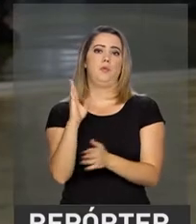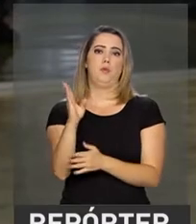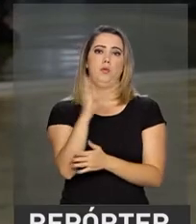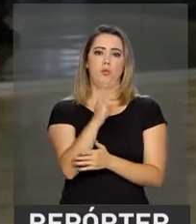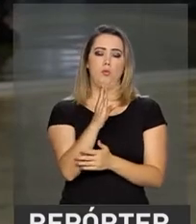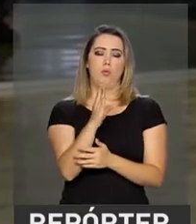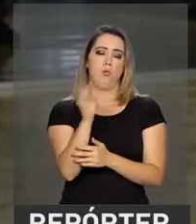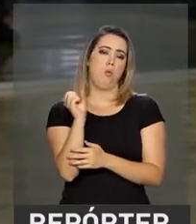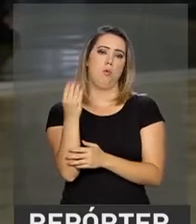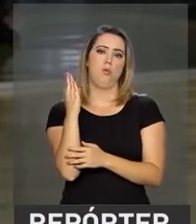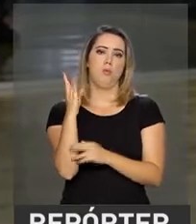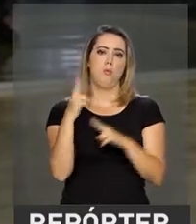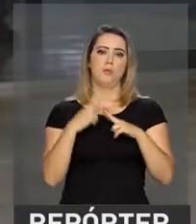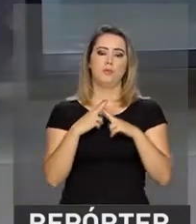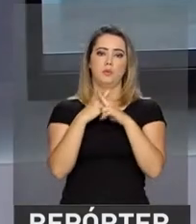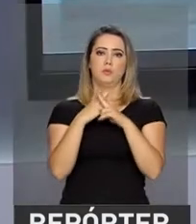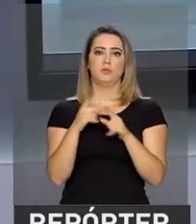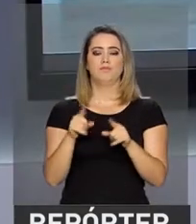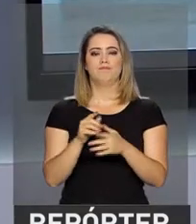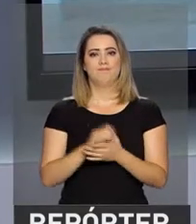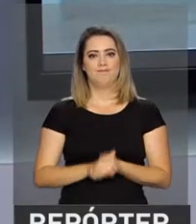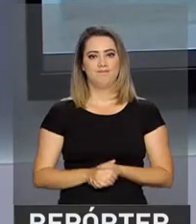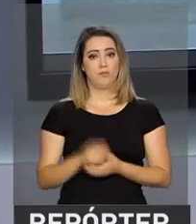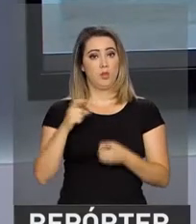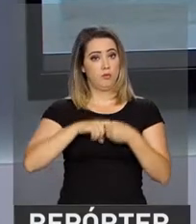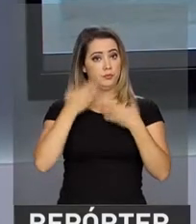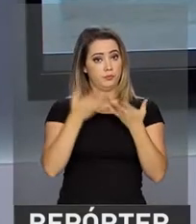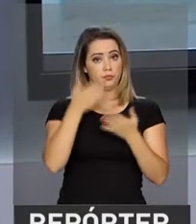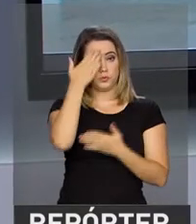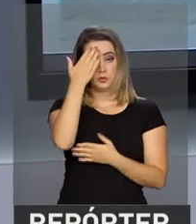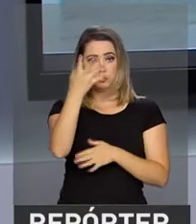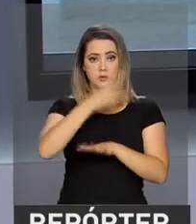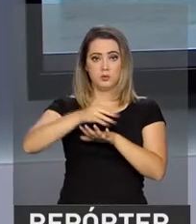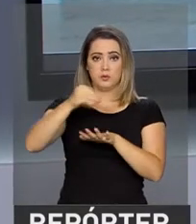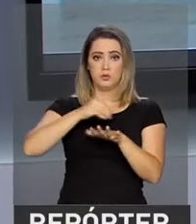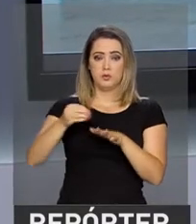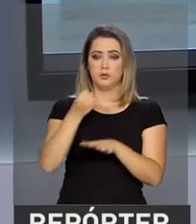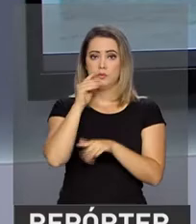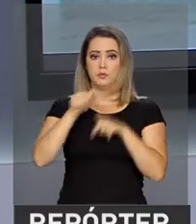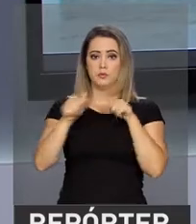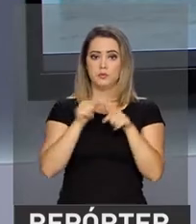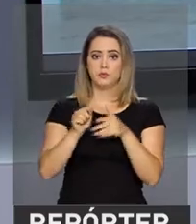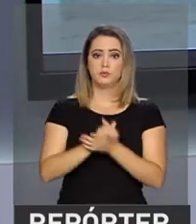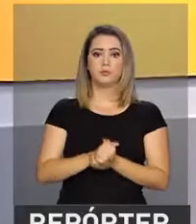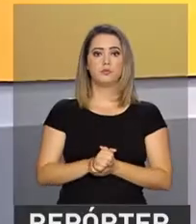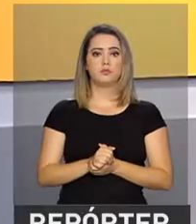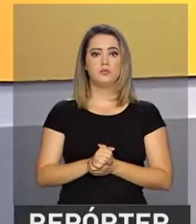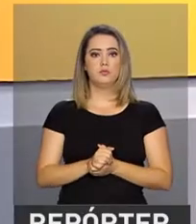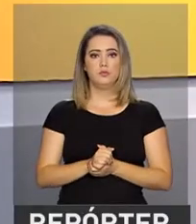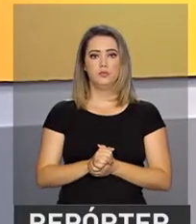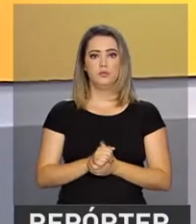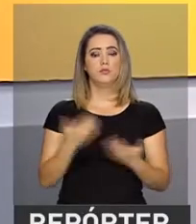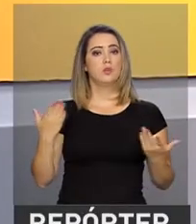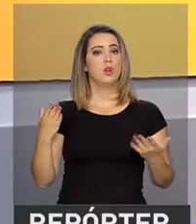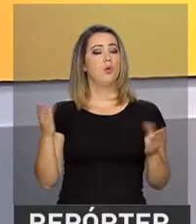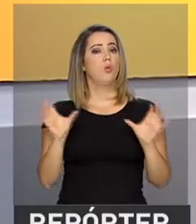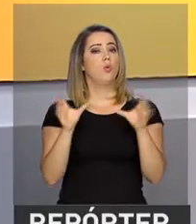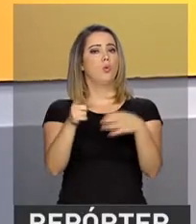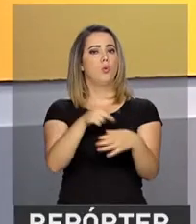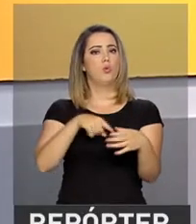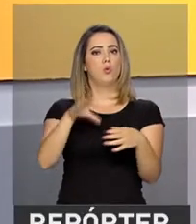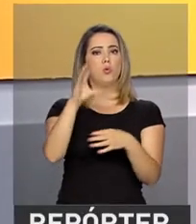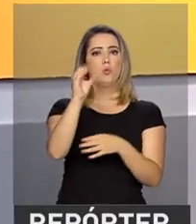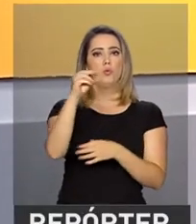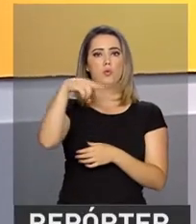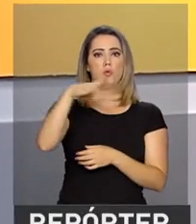conta poupança eu voto com vocês a isso obrigada pablo pelas suas informações com um trabalho pra você a conab a companhia